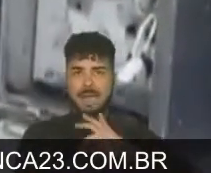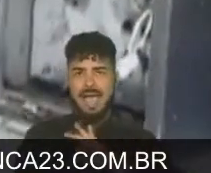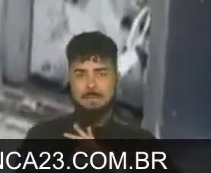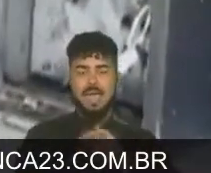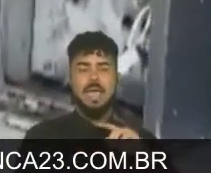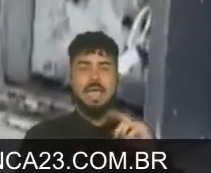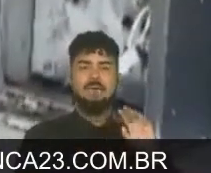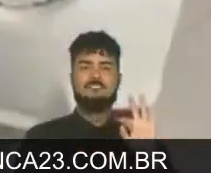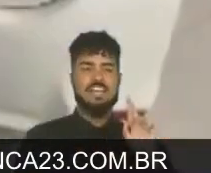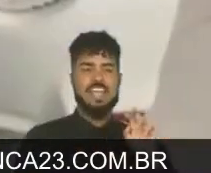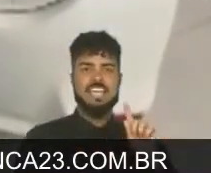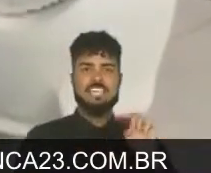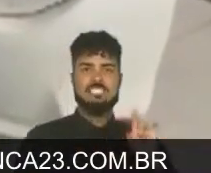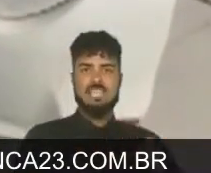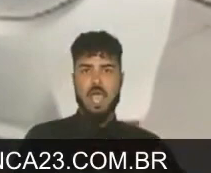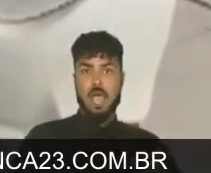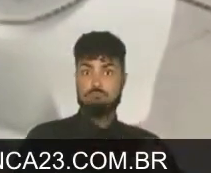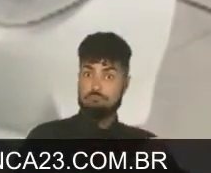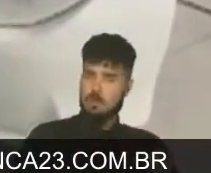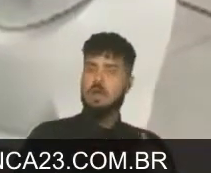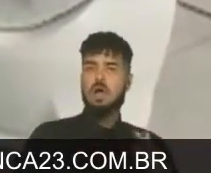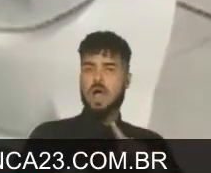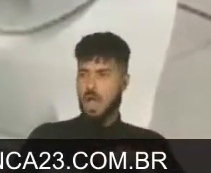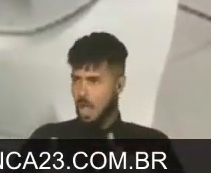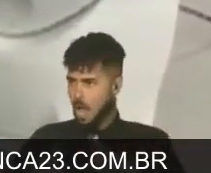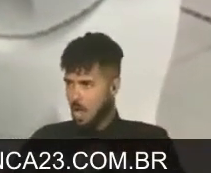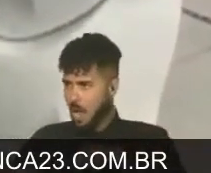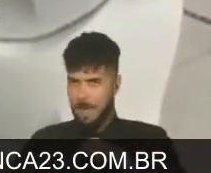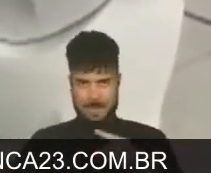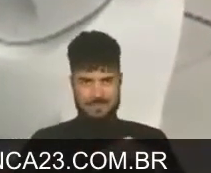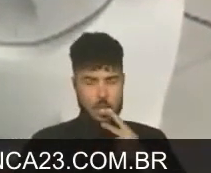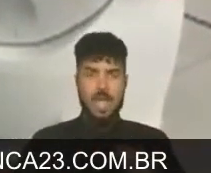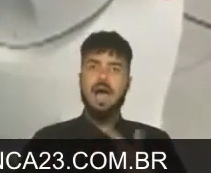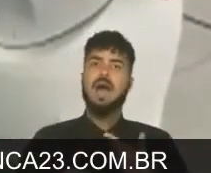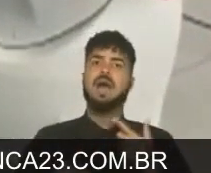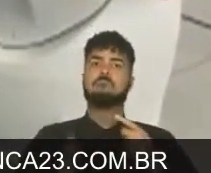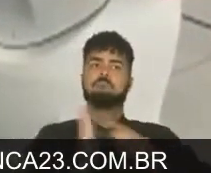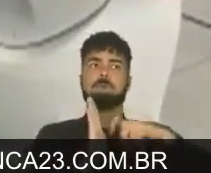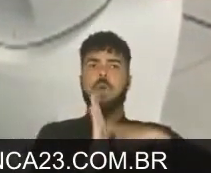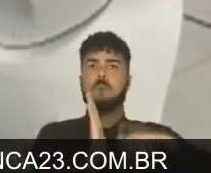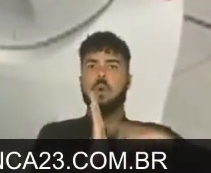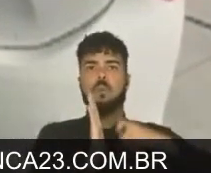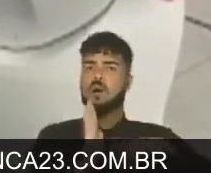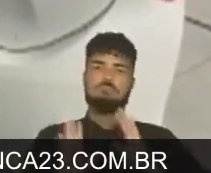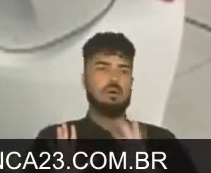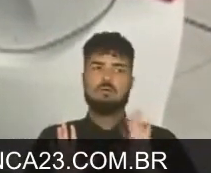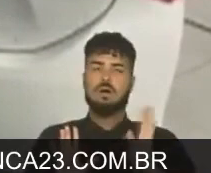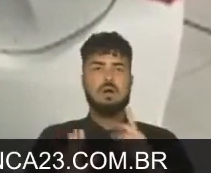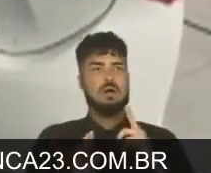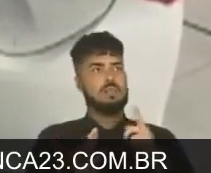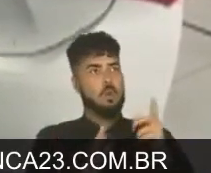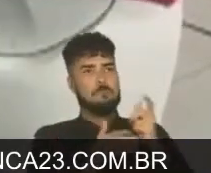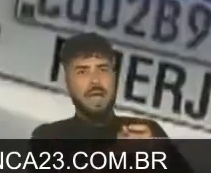PM, as ações realizadas pelos agentes colaboraram para aliviar os cofres do estado. A Polícia Militar tem